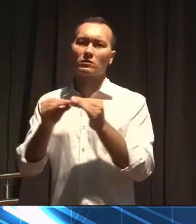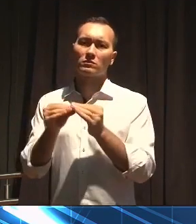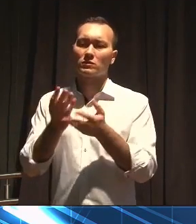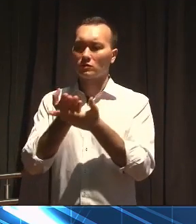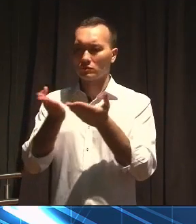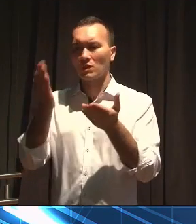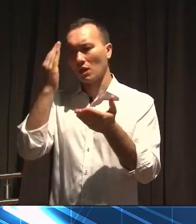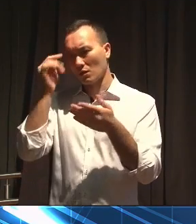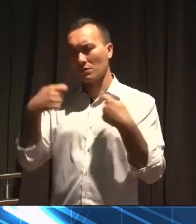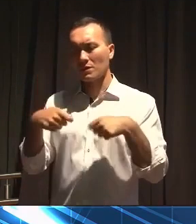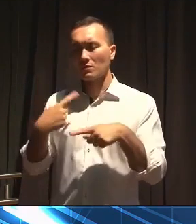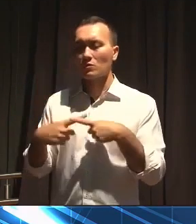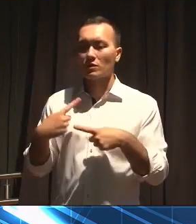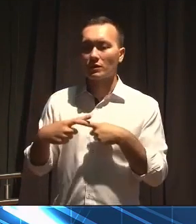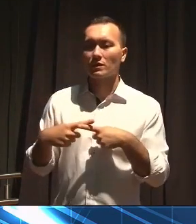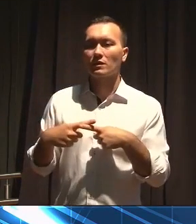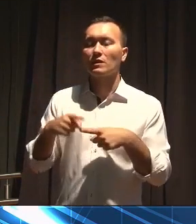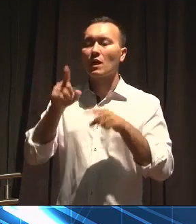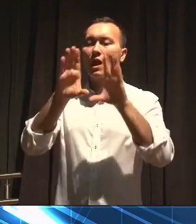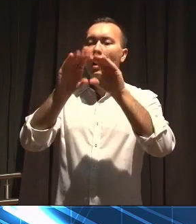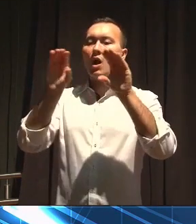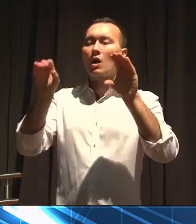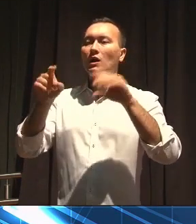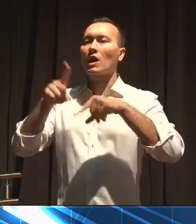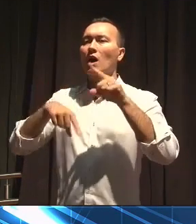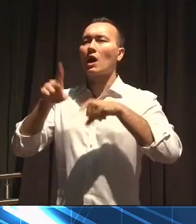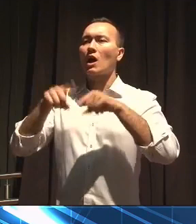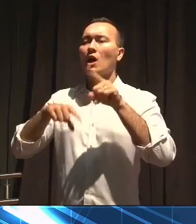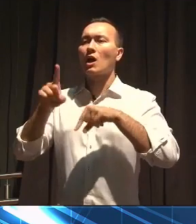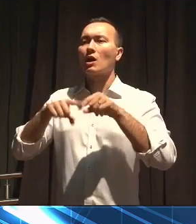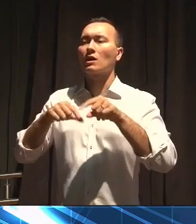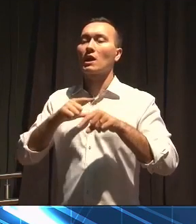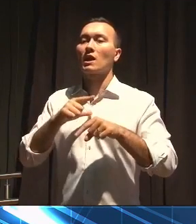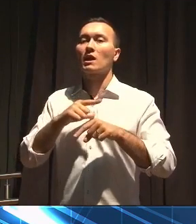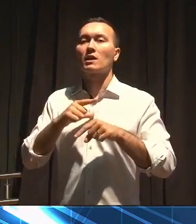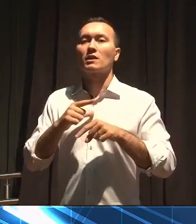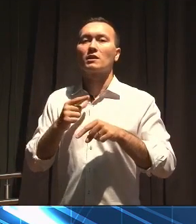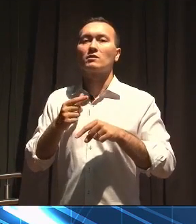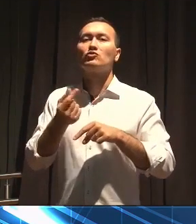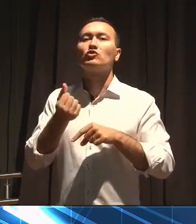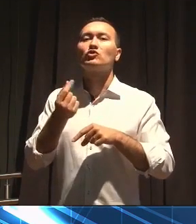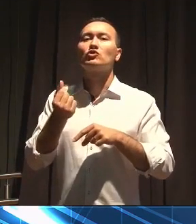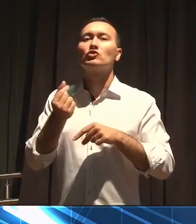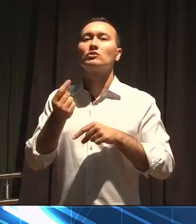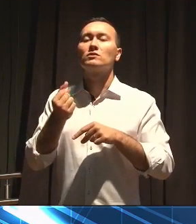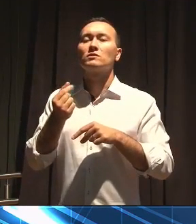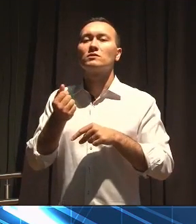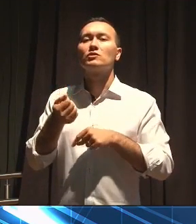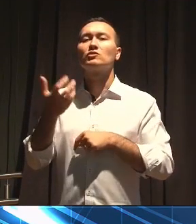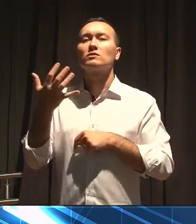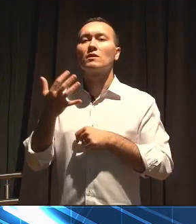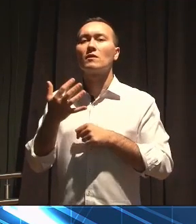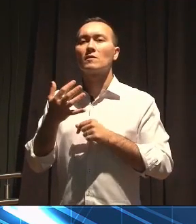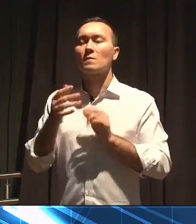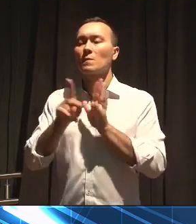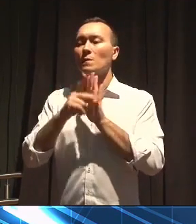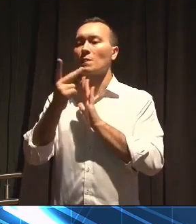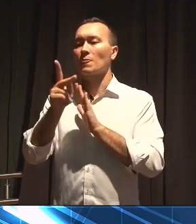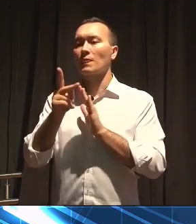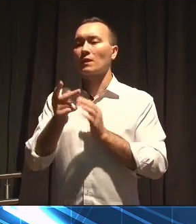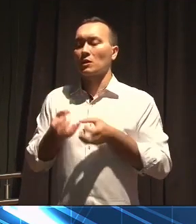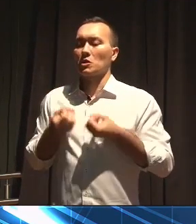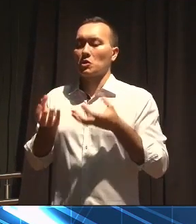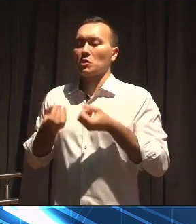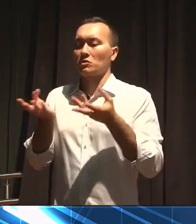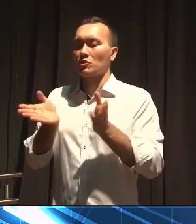na cloud, quanto que custa a parte de pessoas trabalhando para aquele produto, seja ela de infraestrutura, seja ela de desenvolvimento, eles